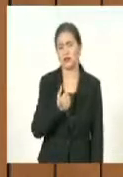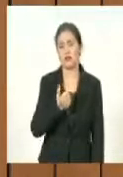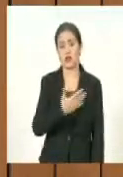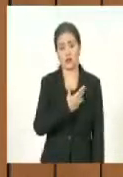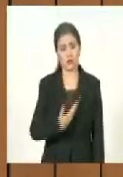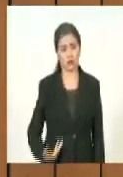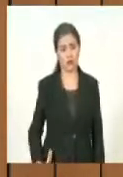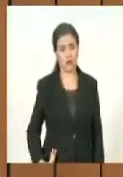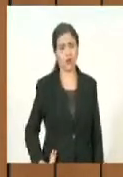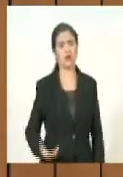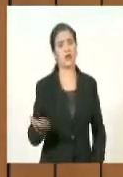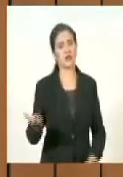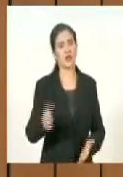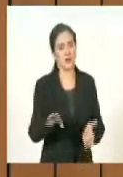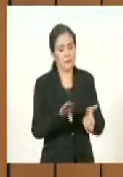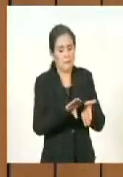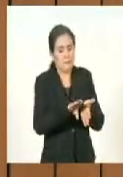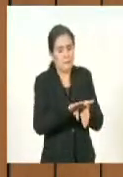ainda